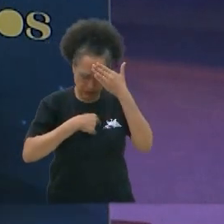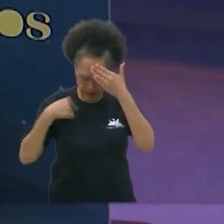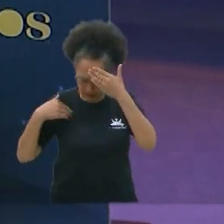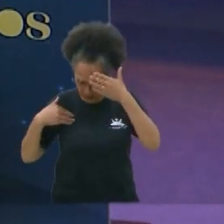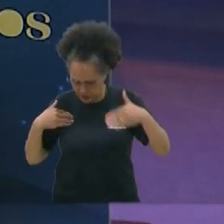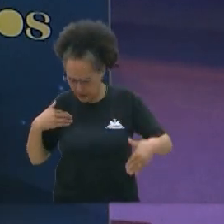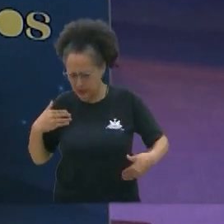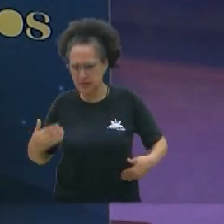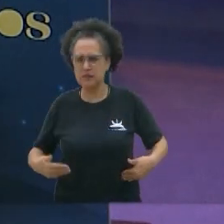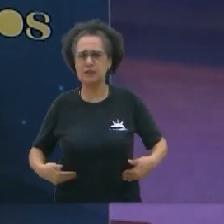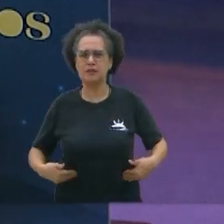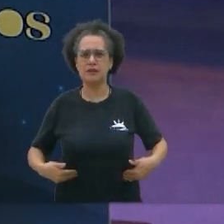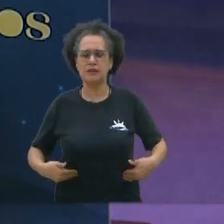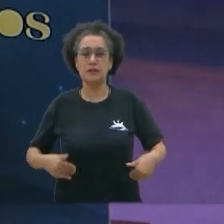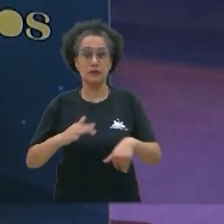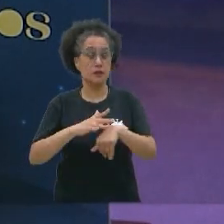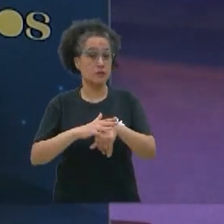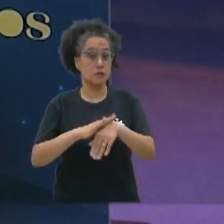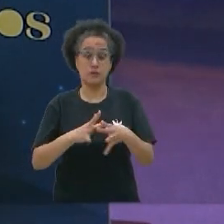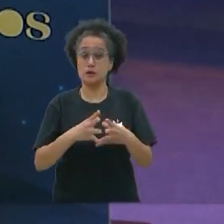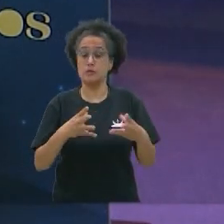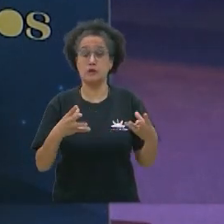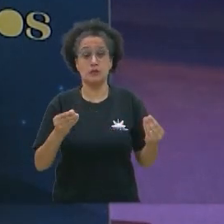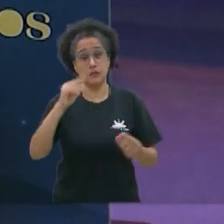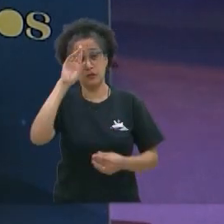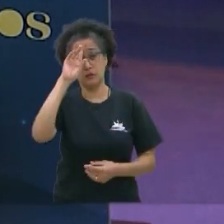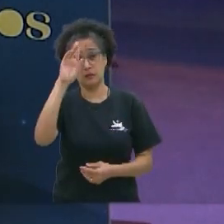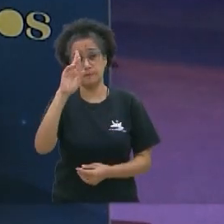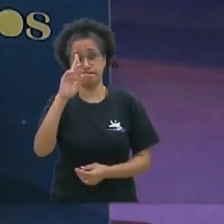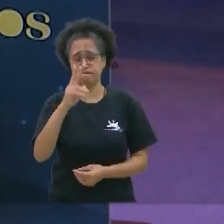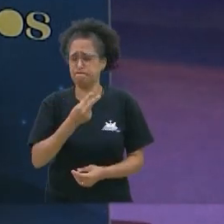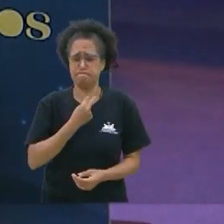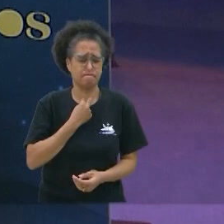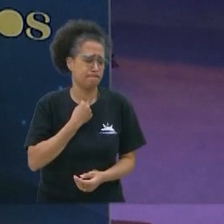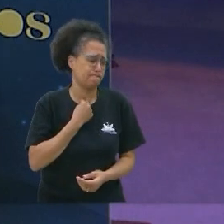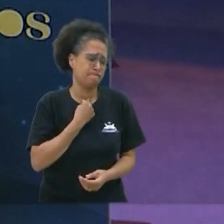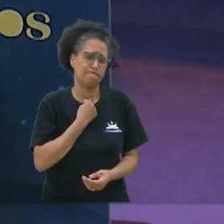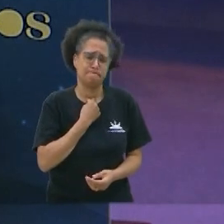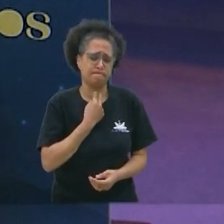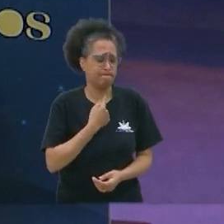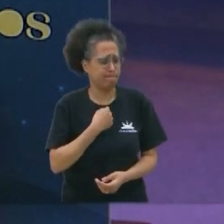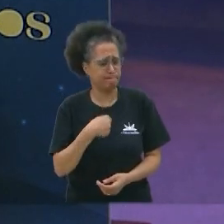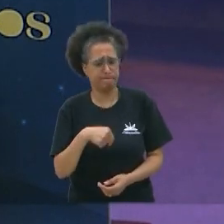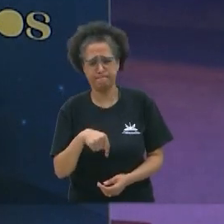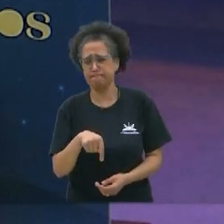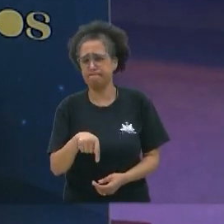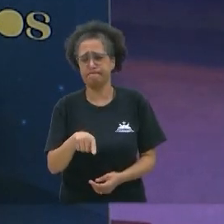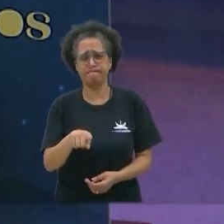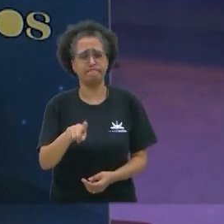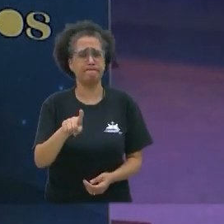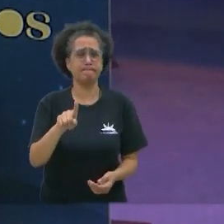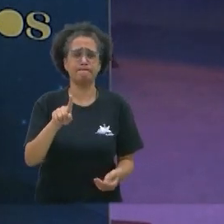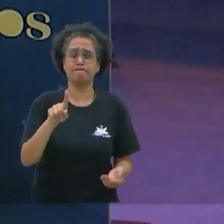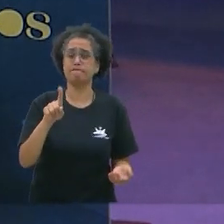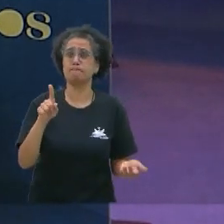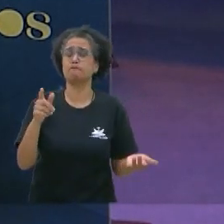Cura, Senhor, onde eu não posso